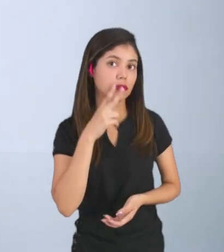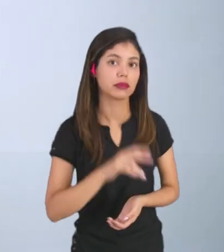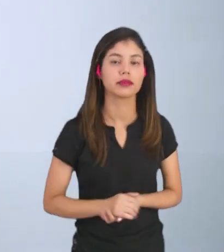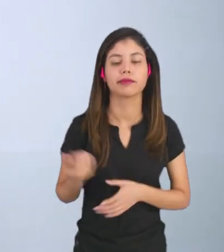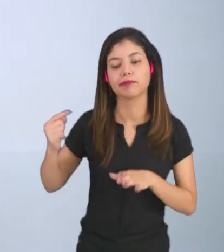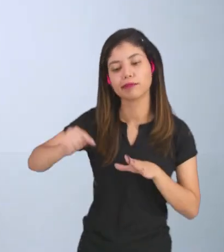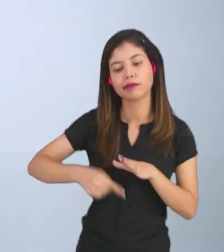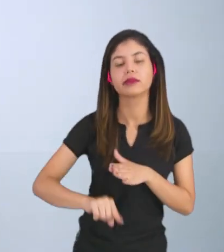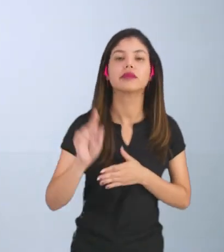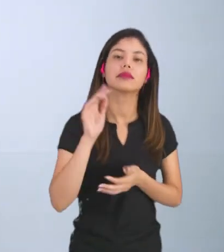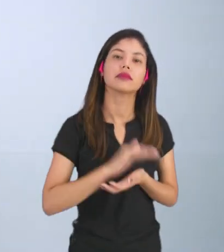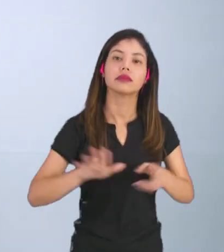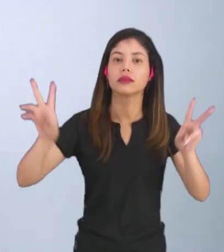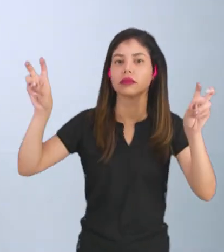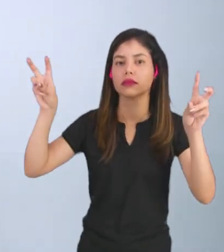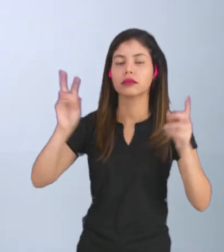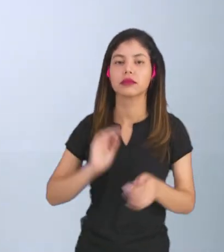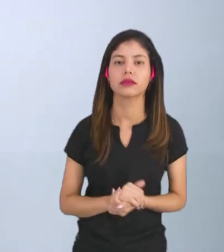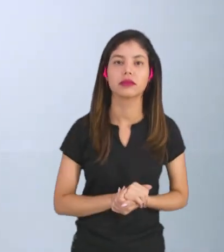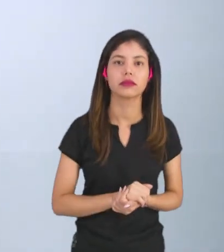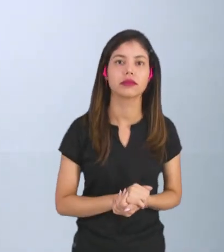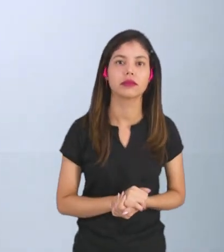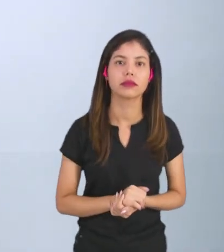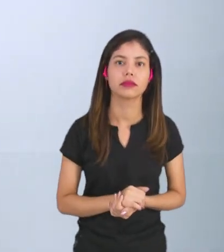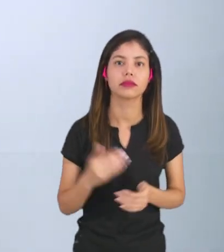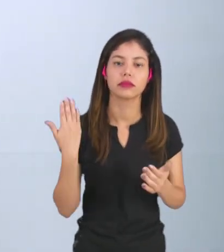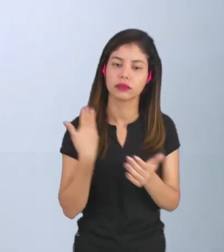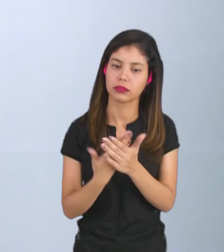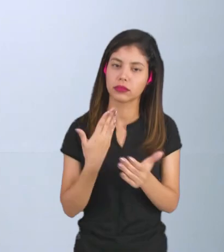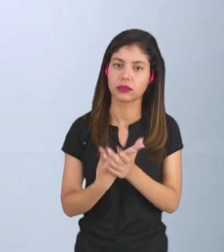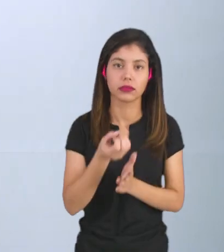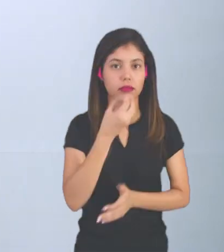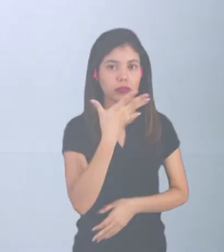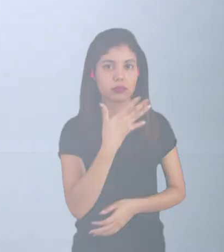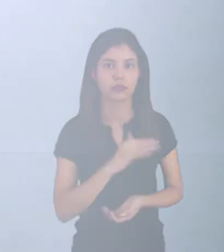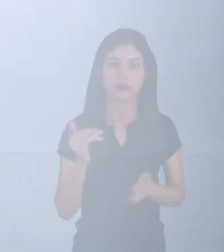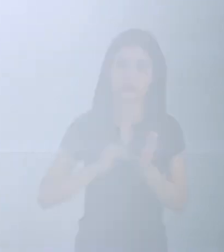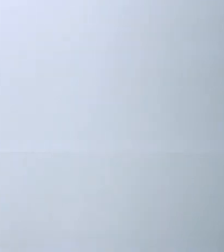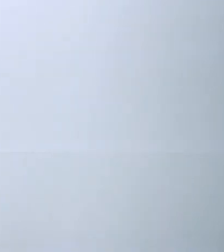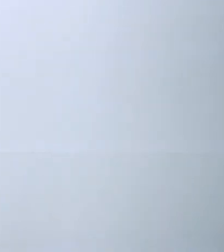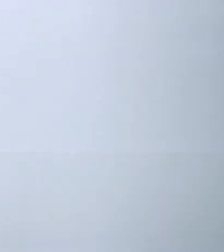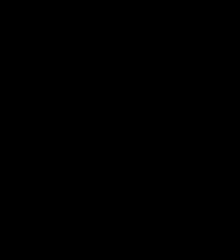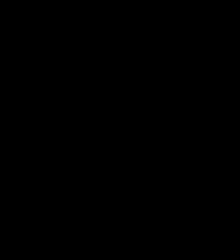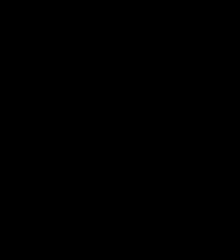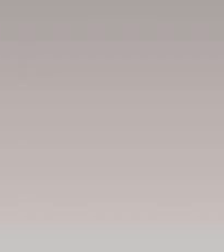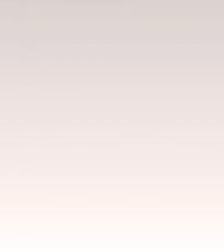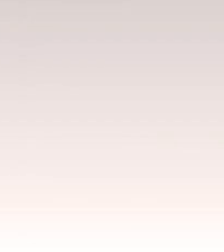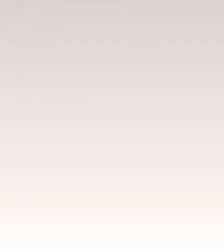vocês aprofundar sobre essa temática. E bons estudos e até a próxima!